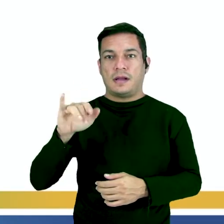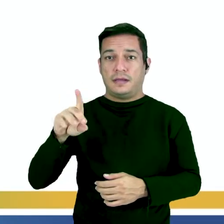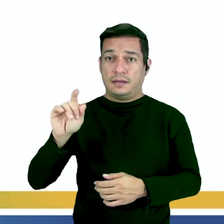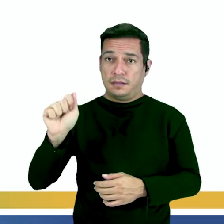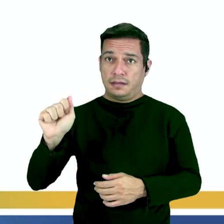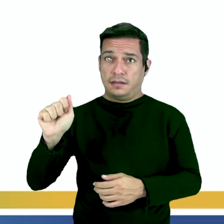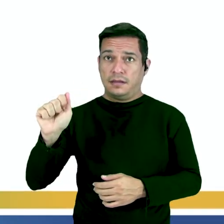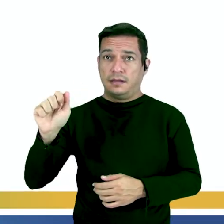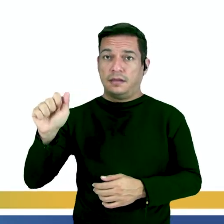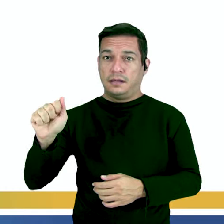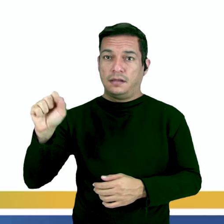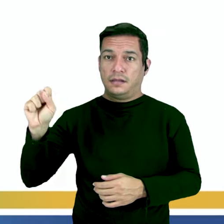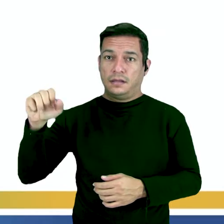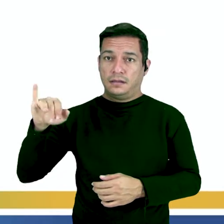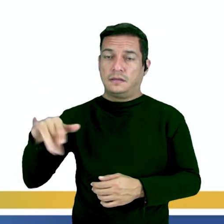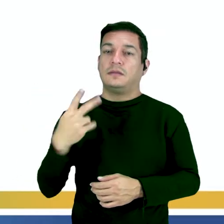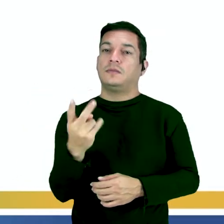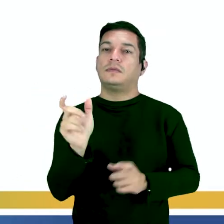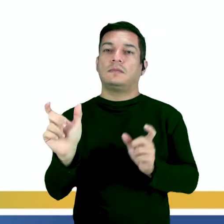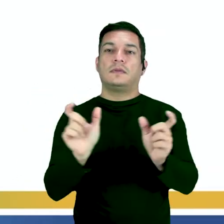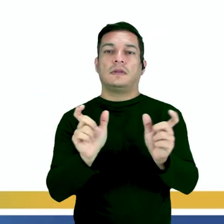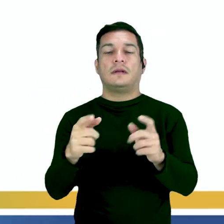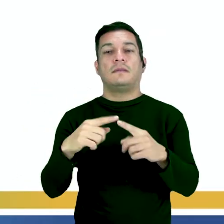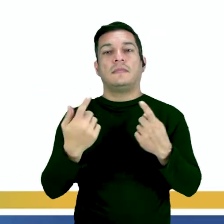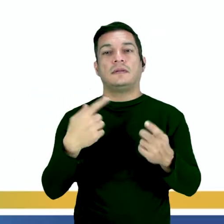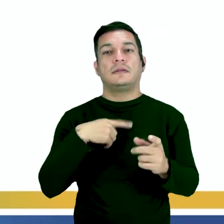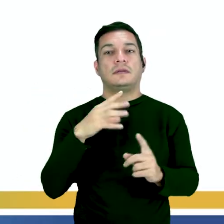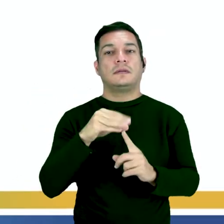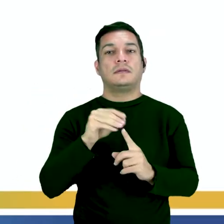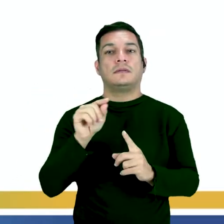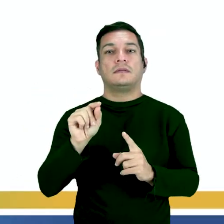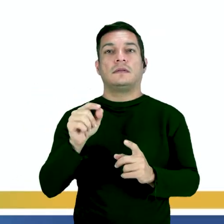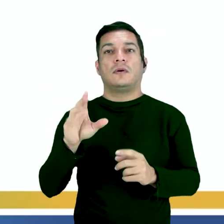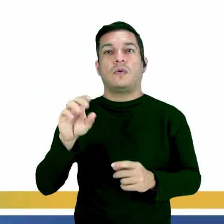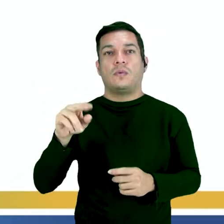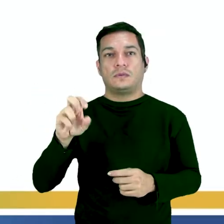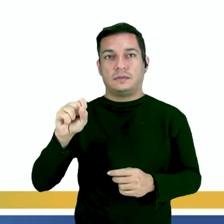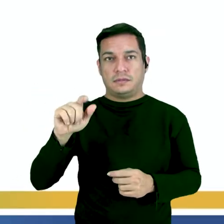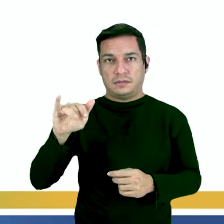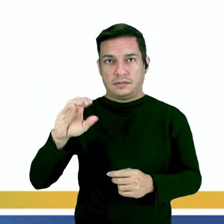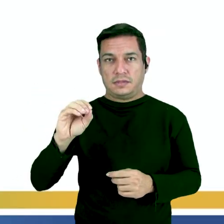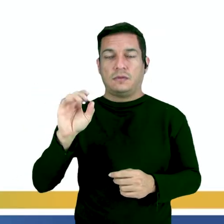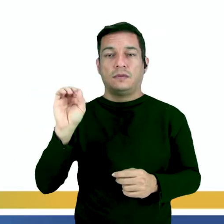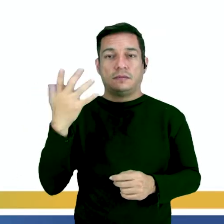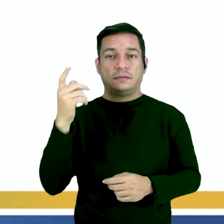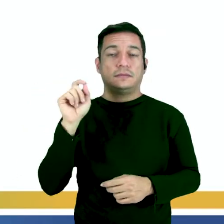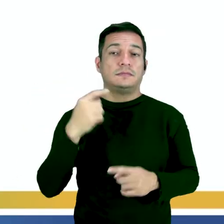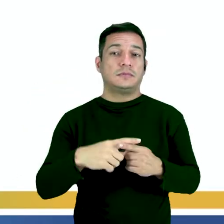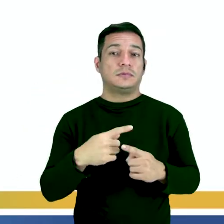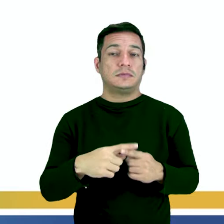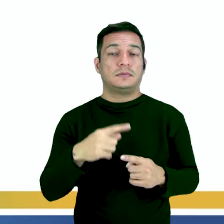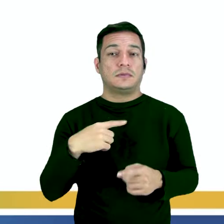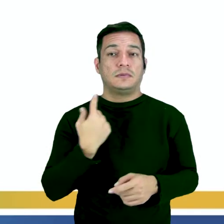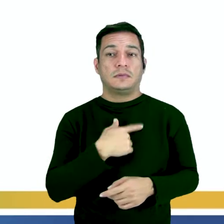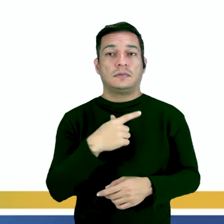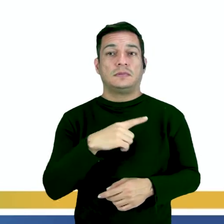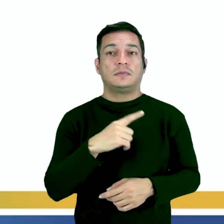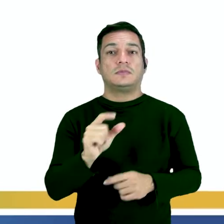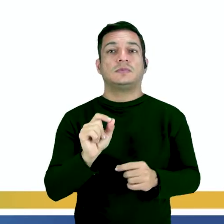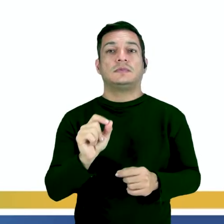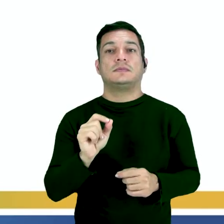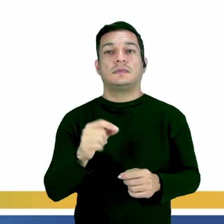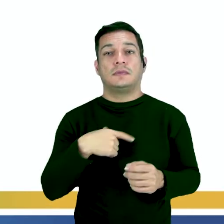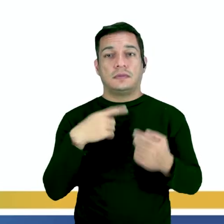duas palavrinhas, ela exerce aí uma função de concessão. A concessão acontece quando nós temos algo